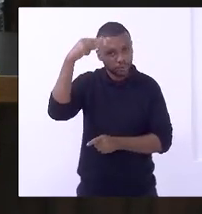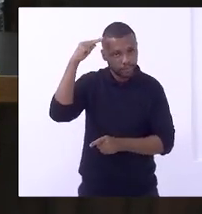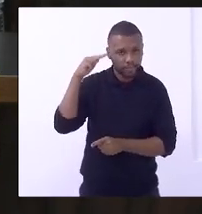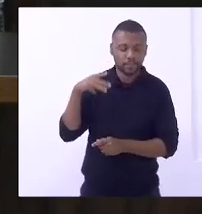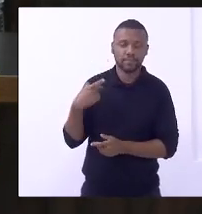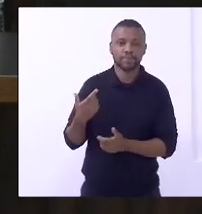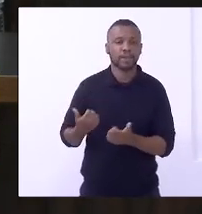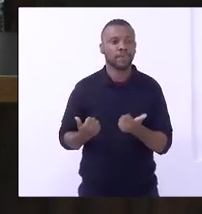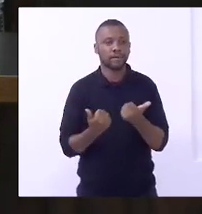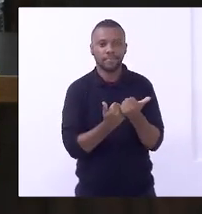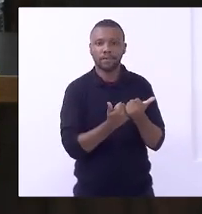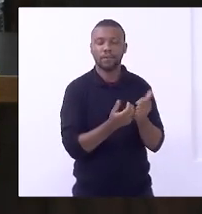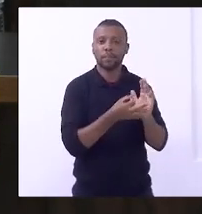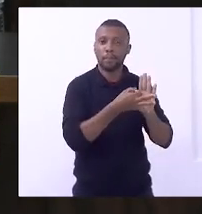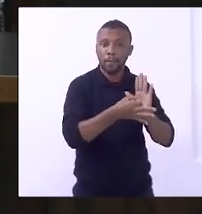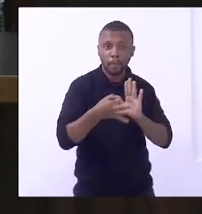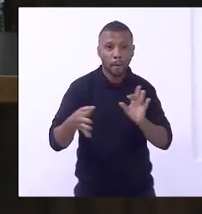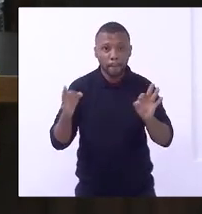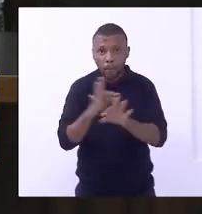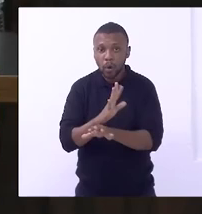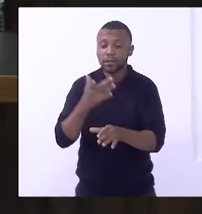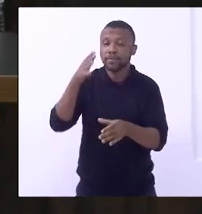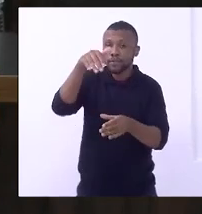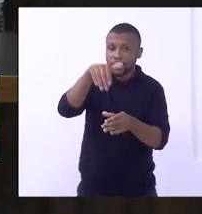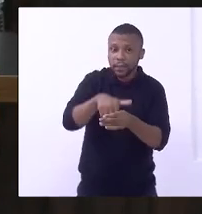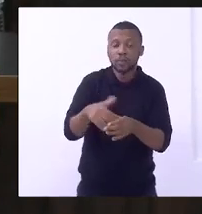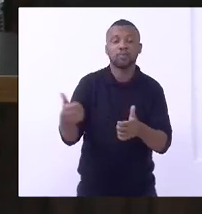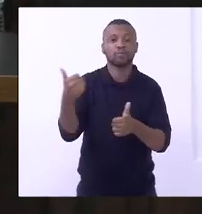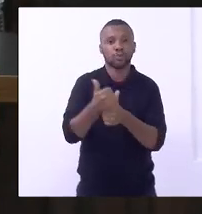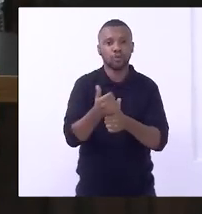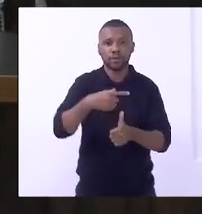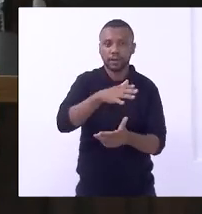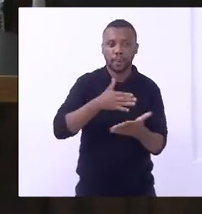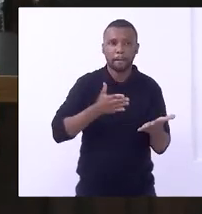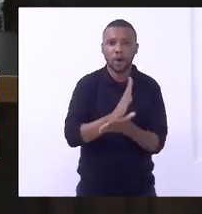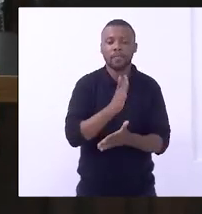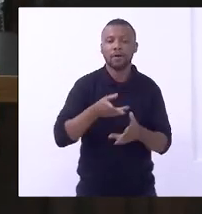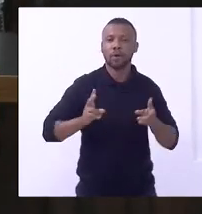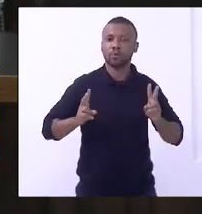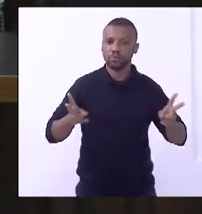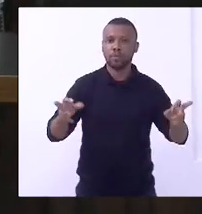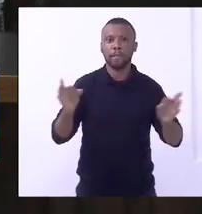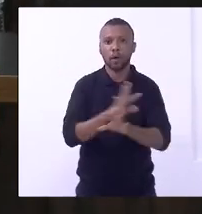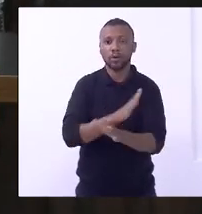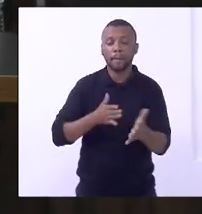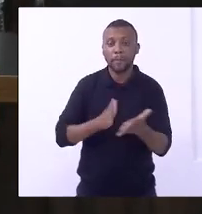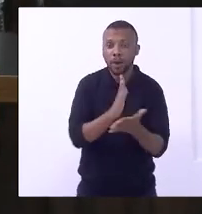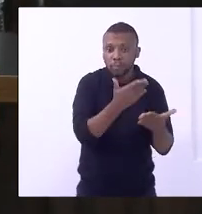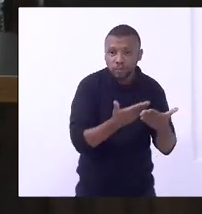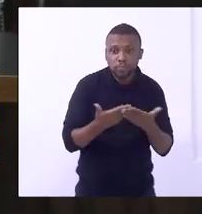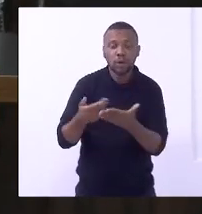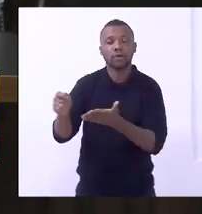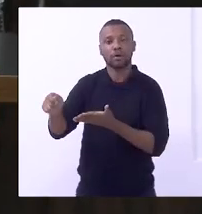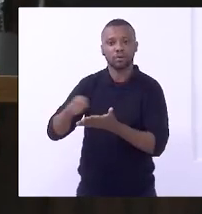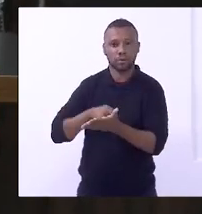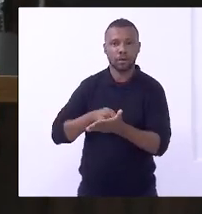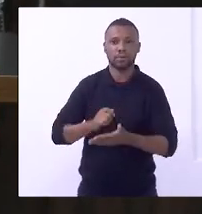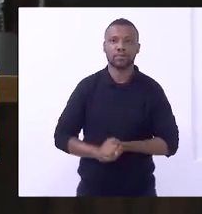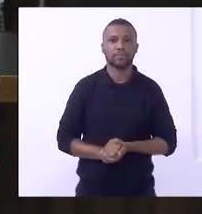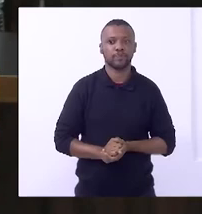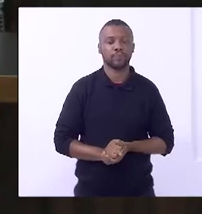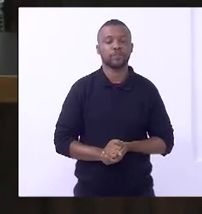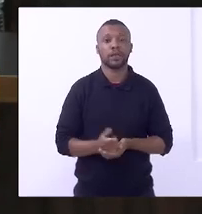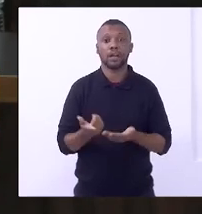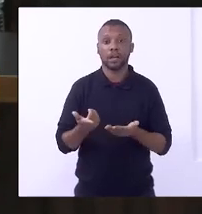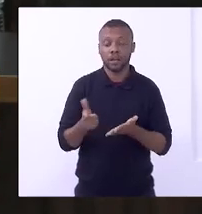os pareceres definidos, em votação substitutivo. Senhores que aprovam, permaneçam como estão. Aprovado, vai autógrafo. Há sobre a